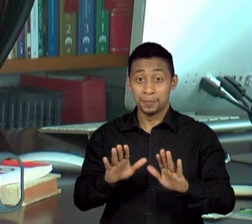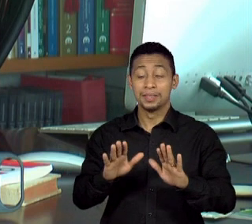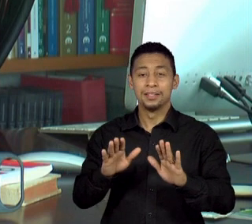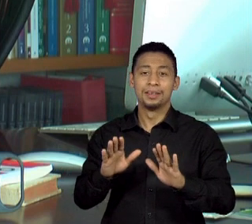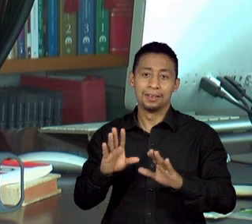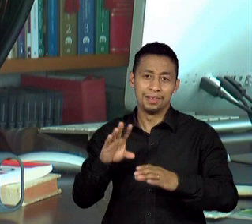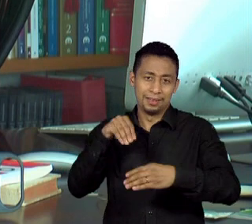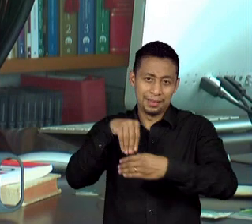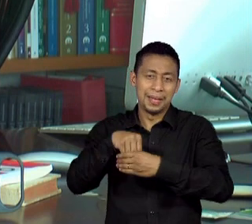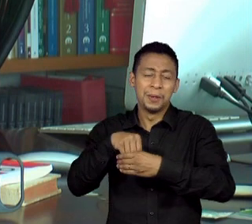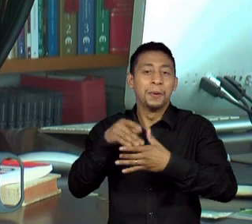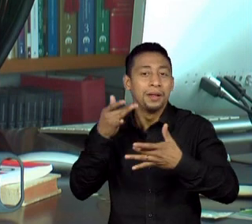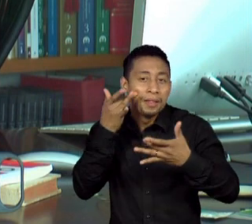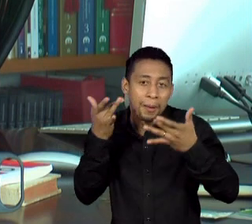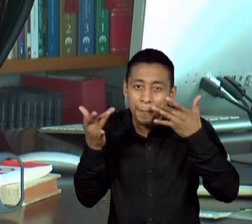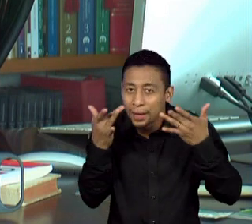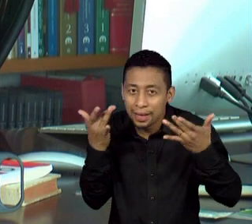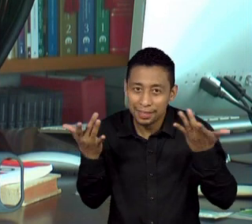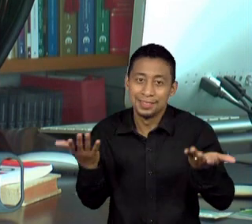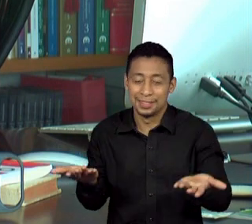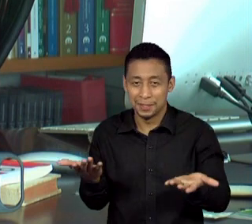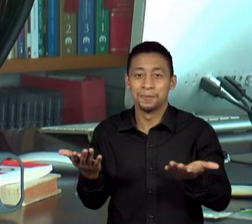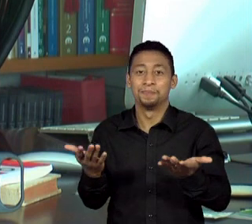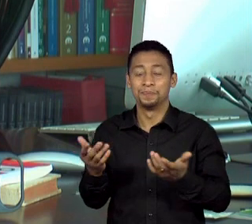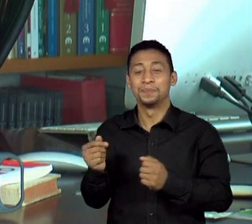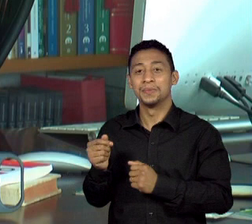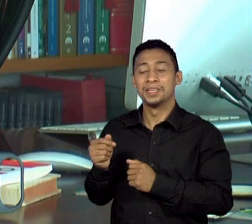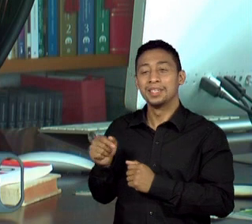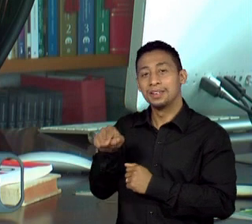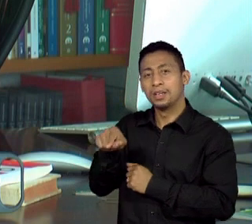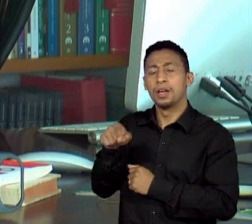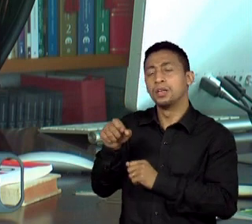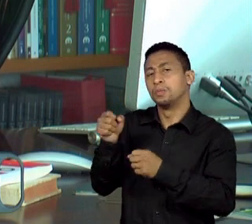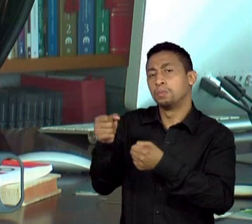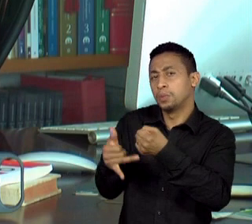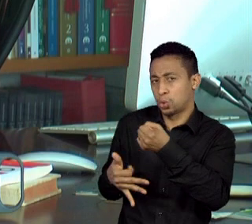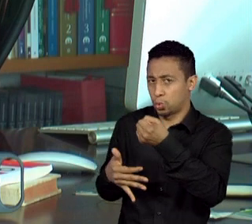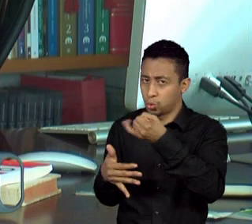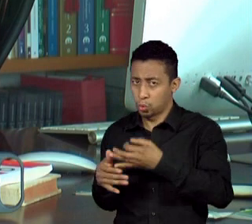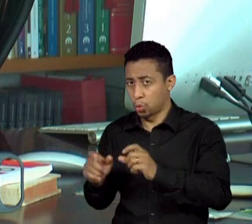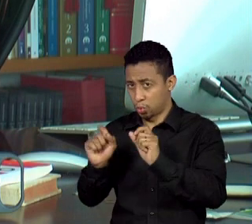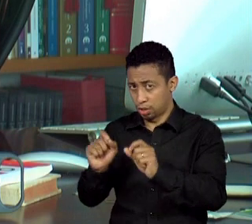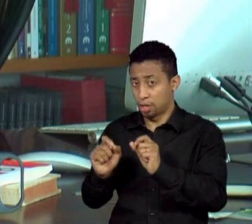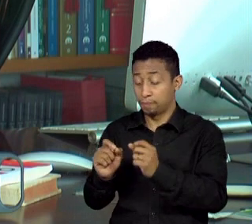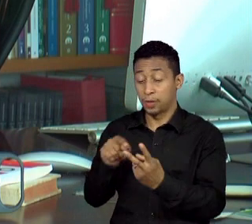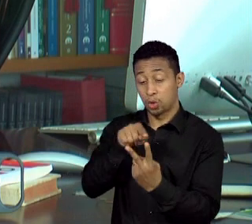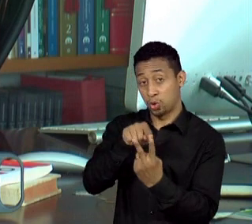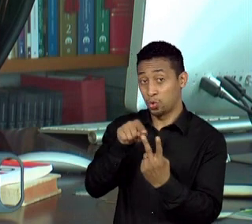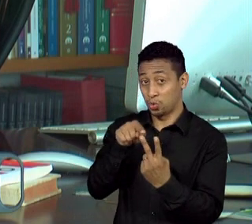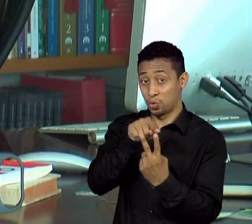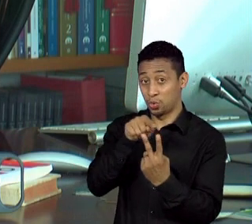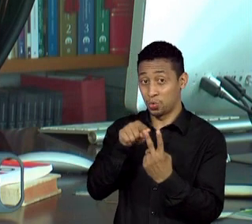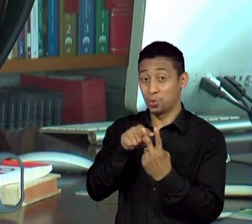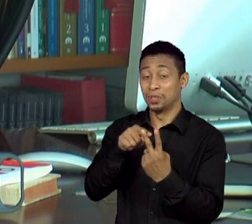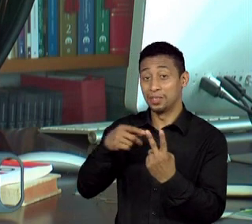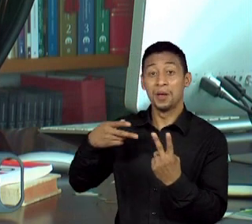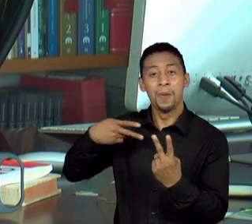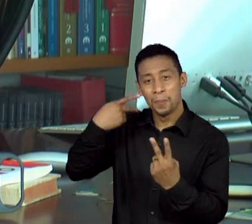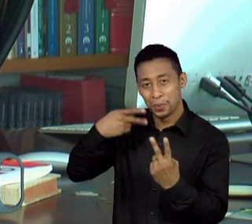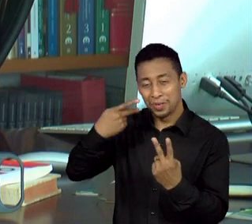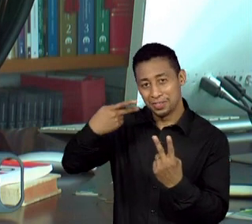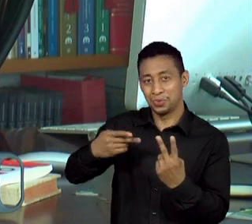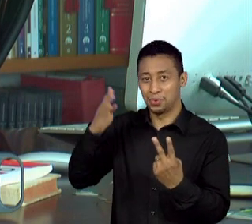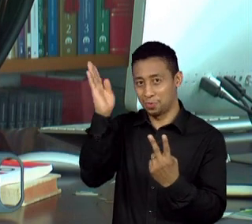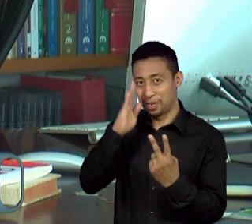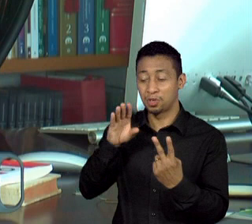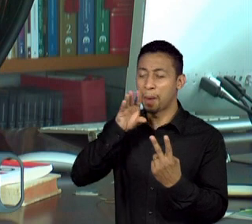peça que eu ouvi de uma senhora, ela disse: no Brasil tem 2 políticos que falam que a gente entende, o Bolsonaro e o Lula. Os